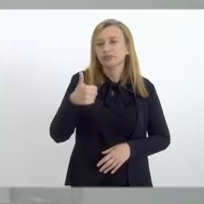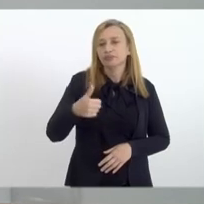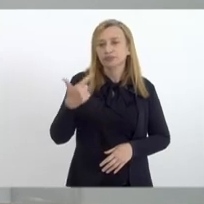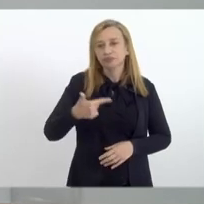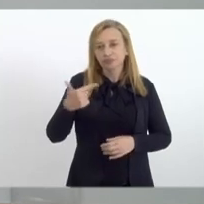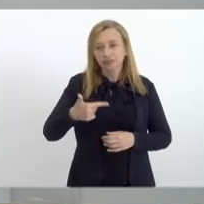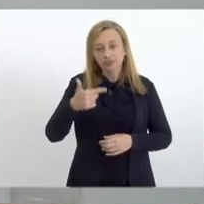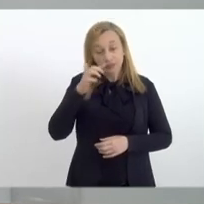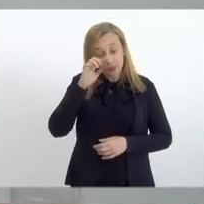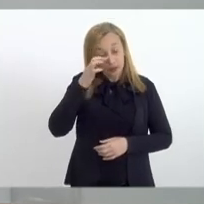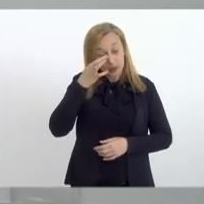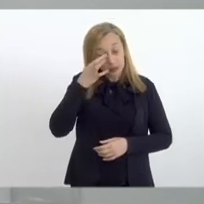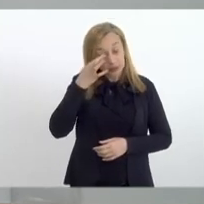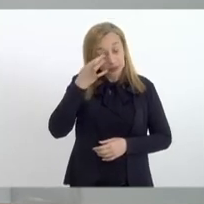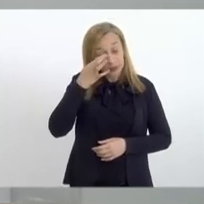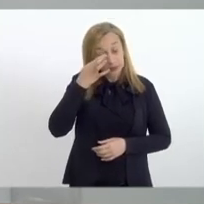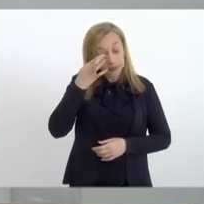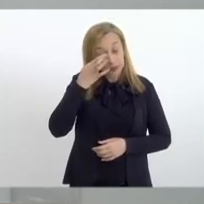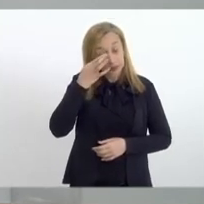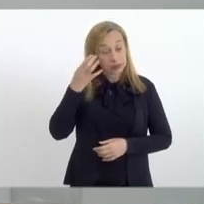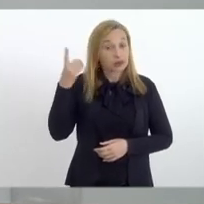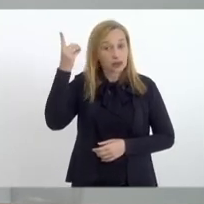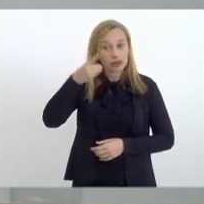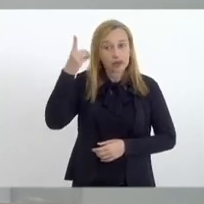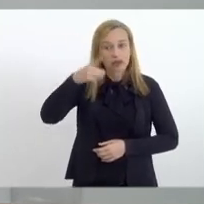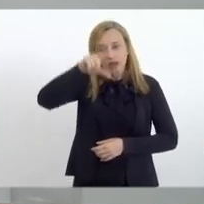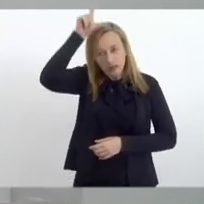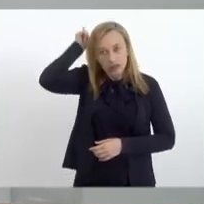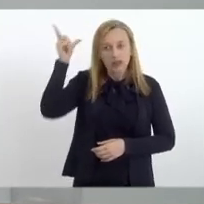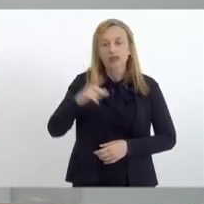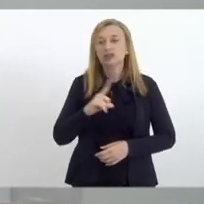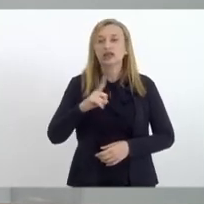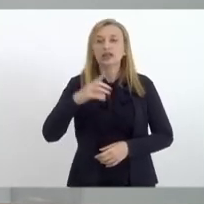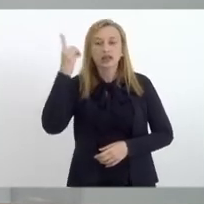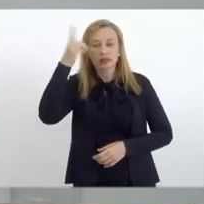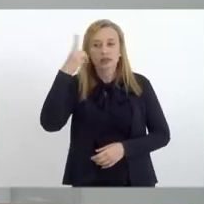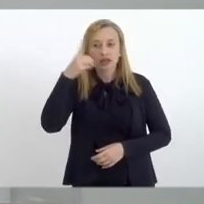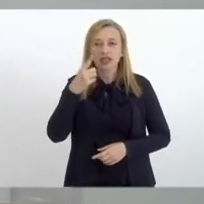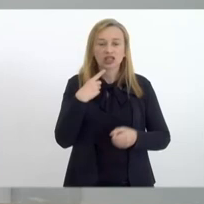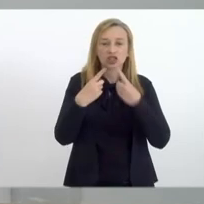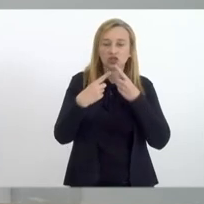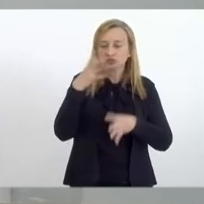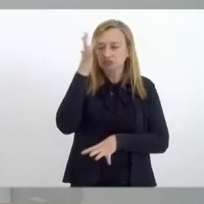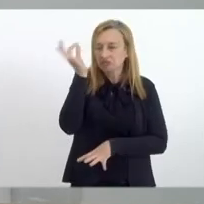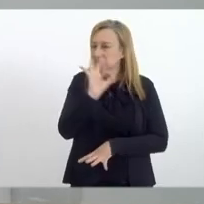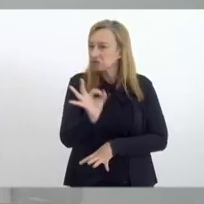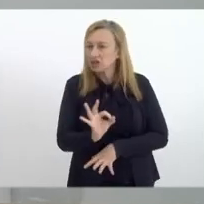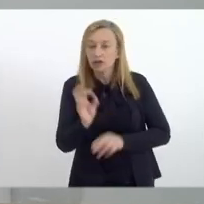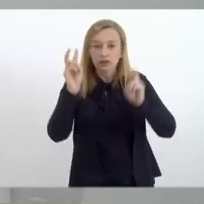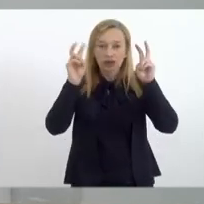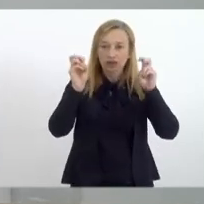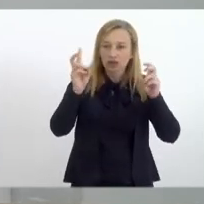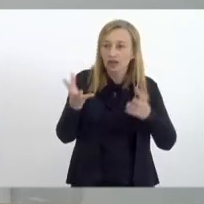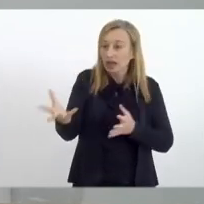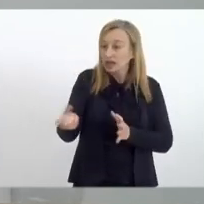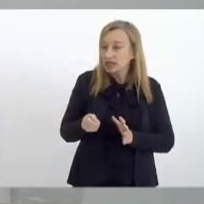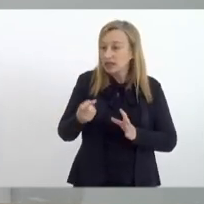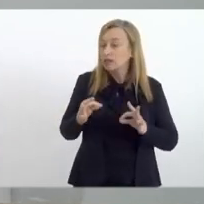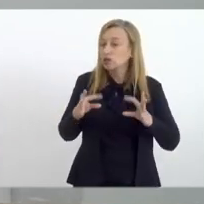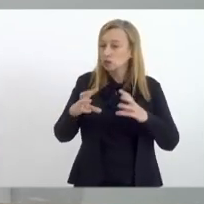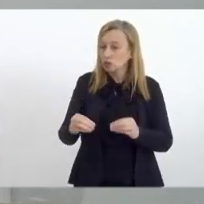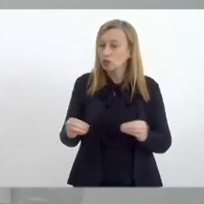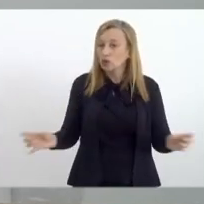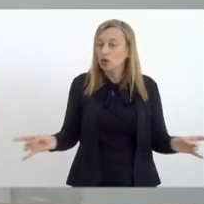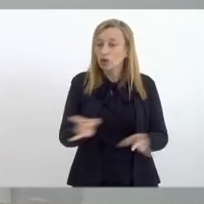como bem disse o deputado Luiz Paulo, existem aqueles deputados que sequer discutem ou sabem a matéria, recebem um pacote pronto do governo,